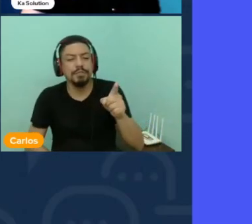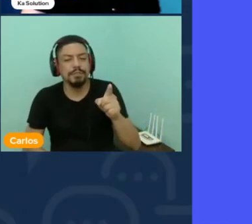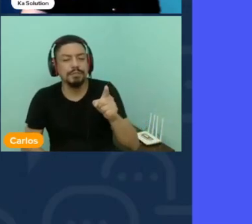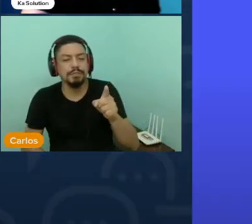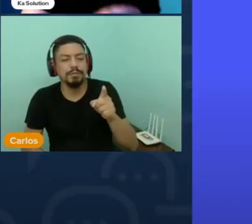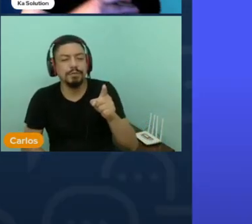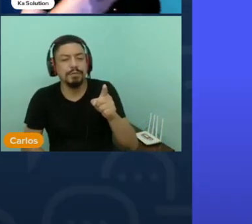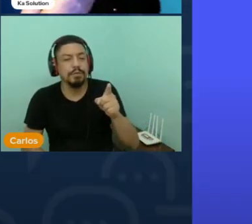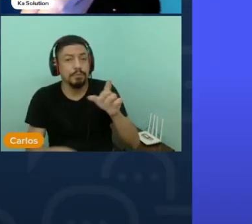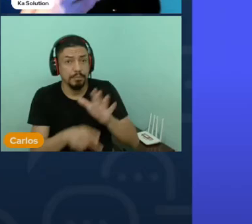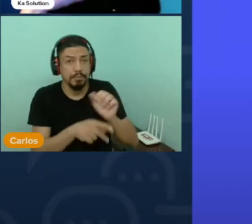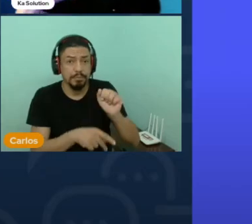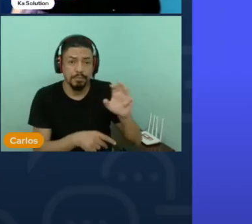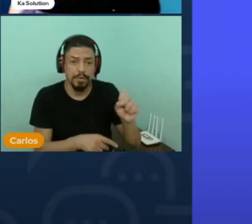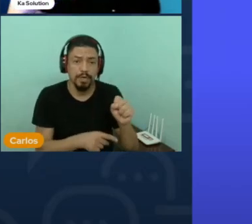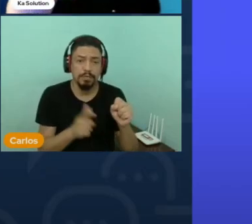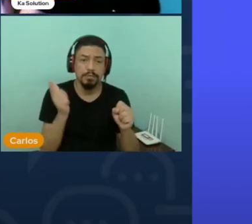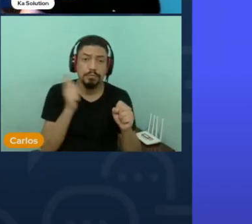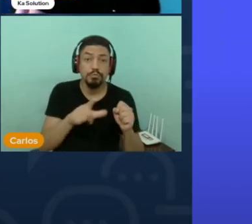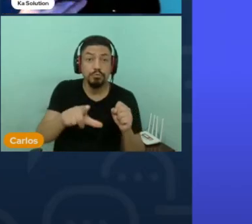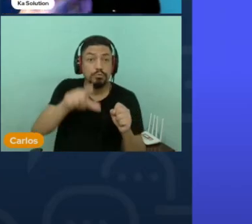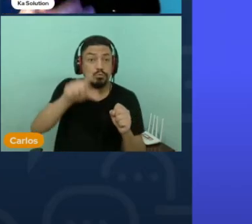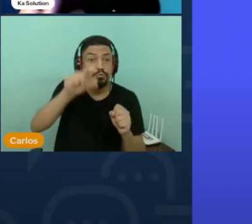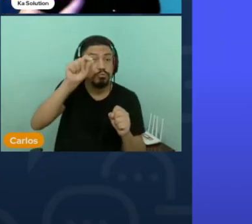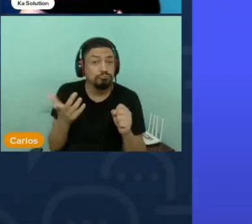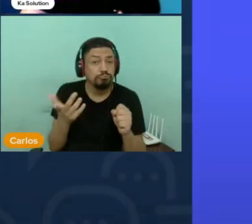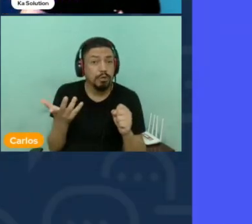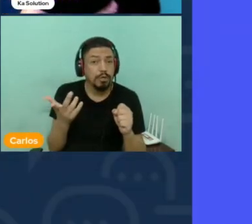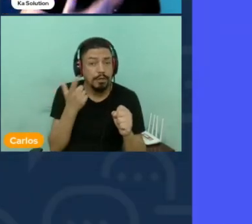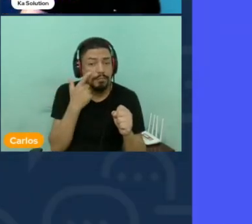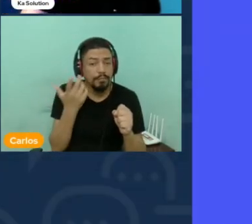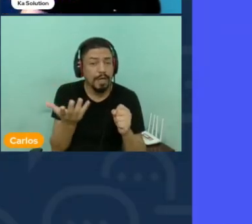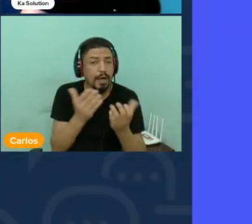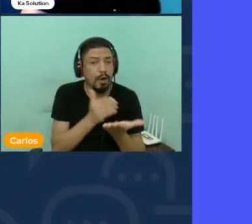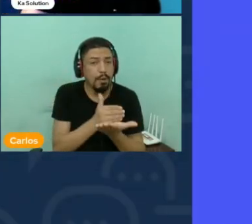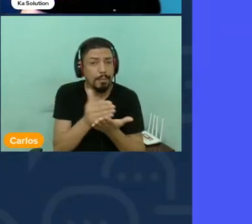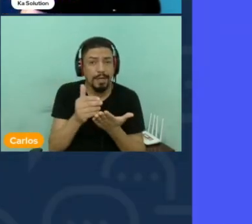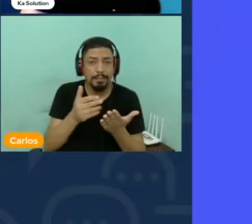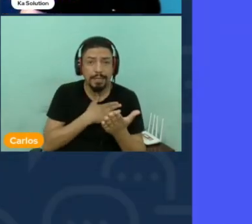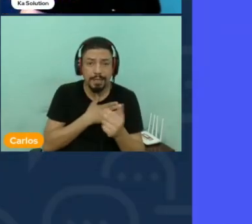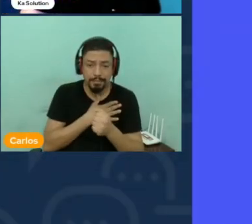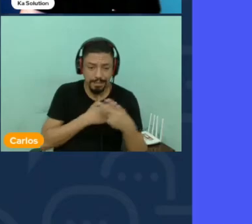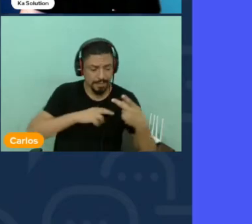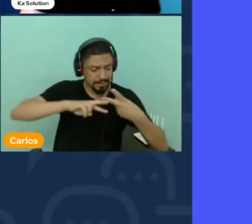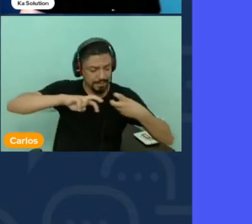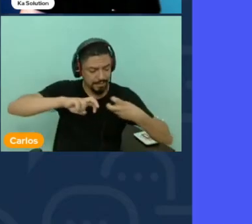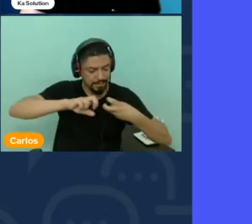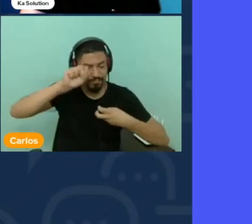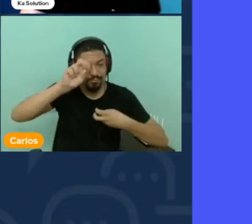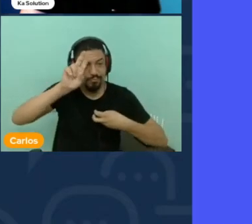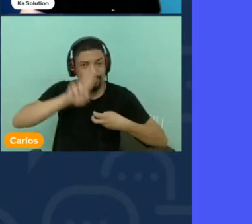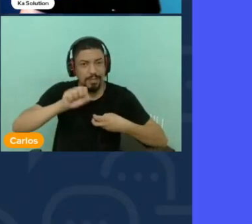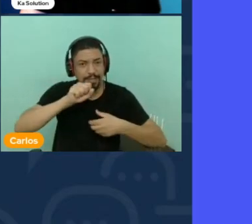AWS. Eu posso escolher começar a minha aplicação com um desses serviços, por exemplo.